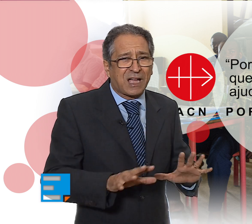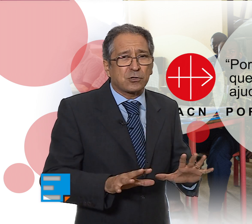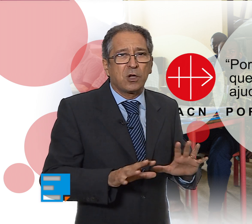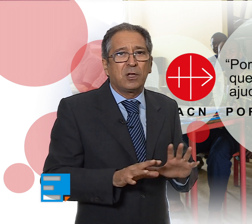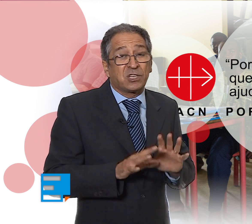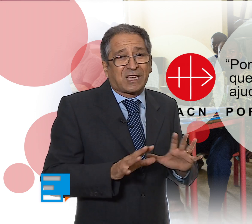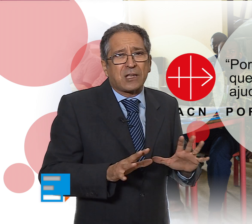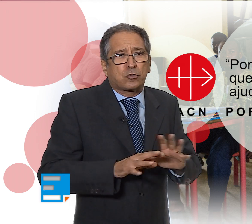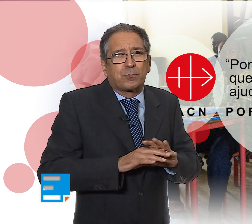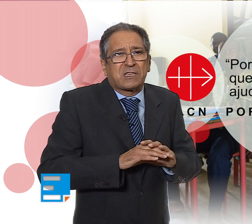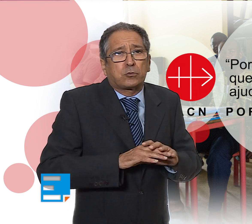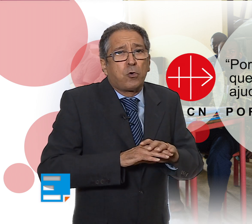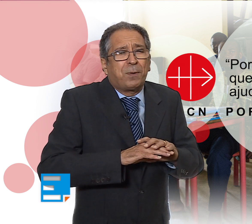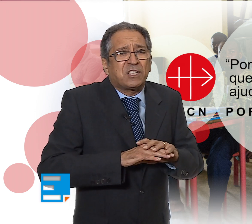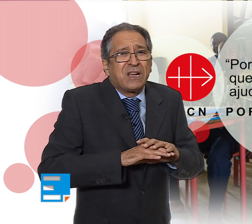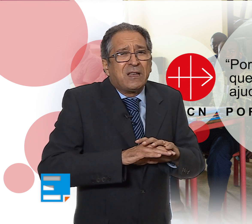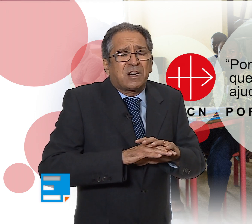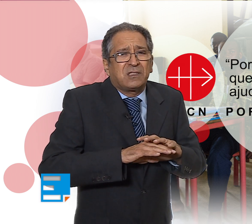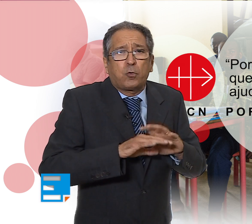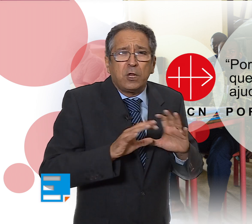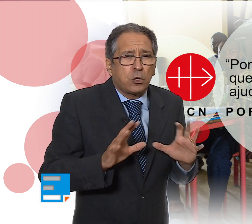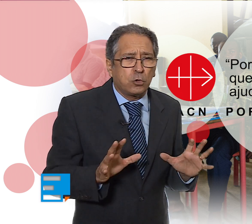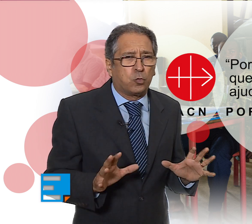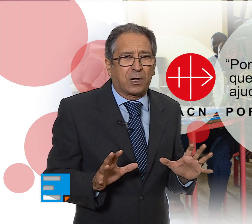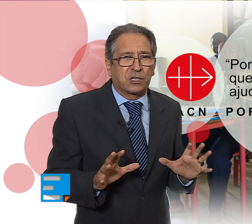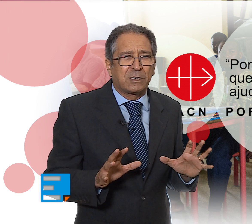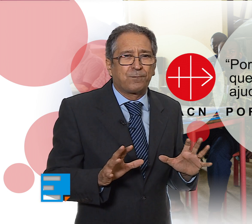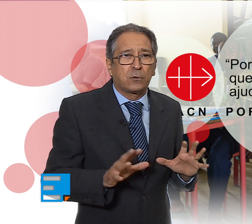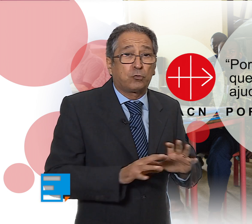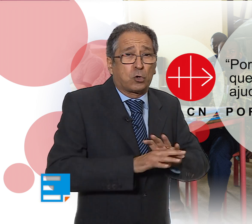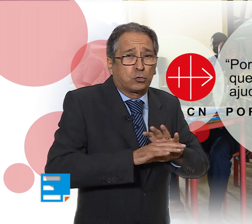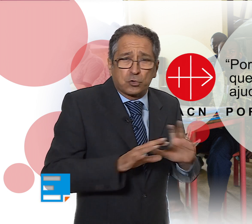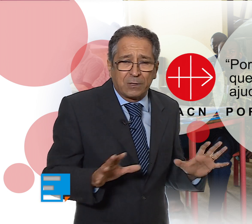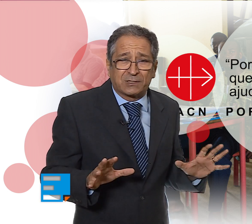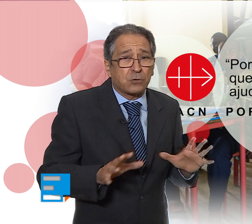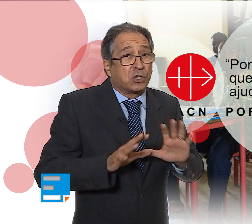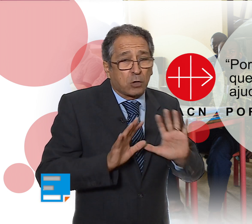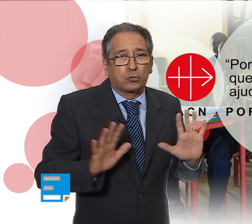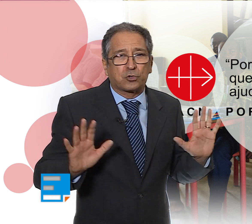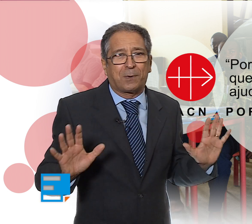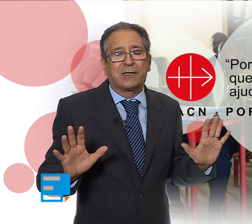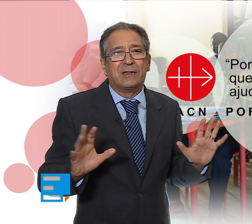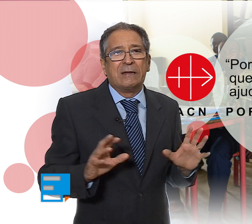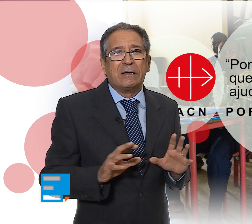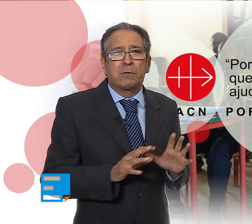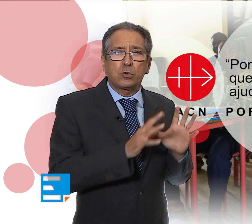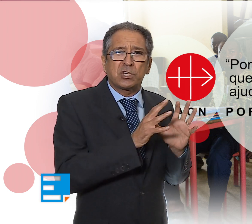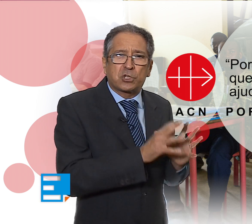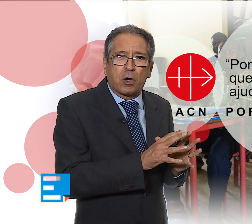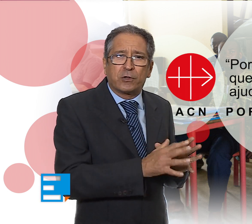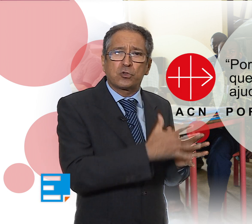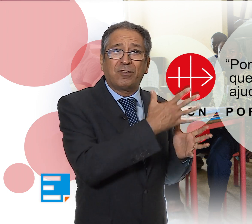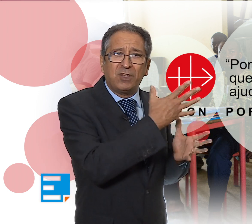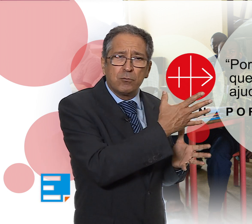neste caso, o sobressalto durou apenas cerca de 48 horas. Foram todos libertados e estão todos bem. Mas todos